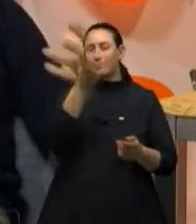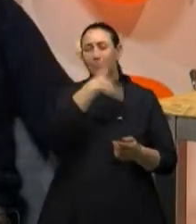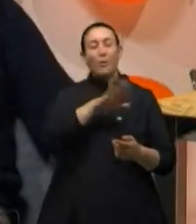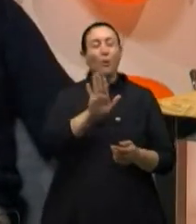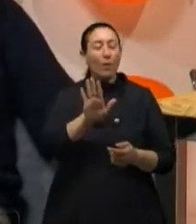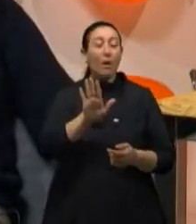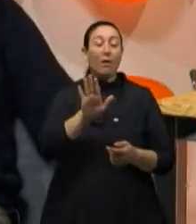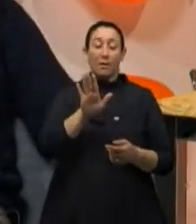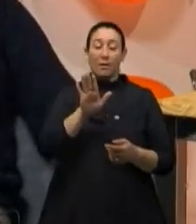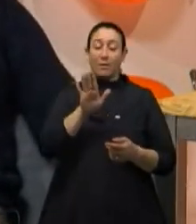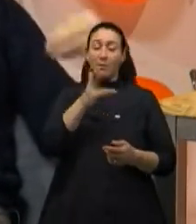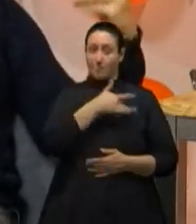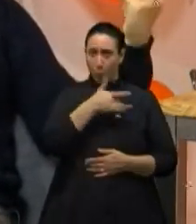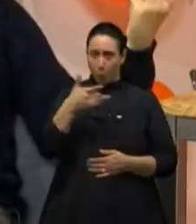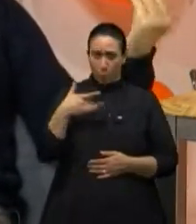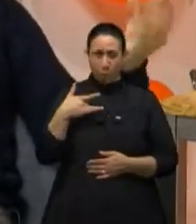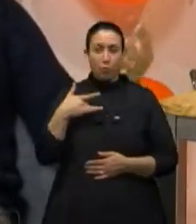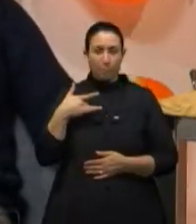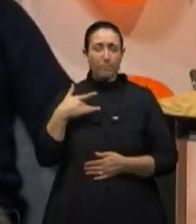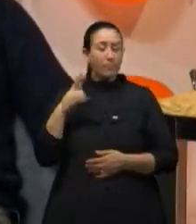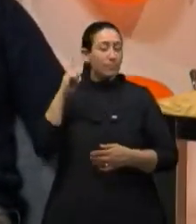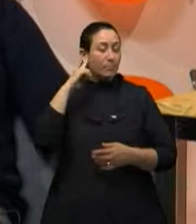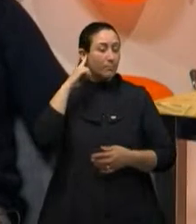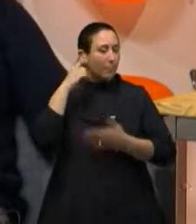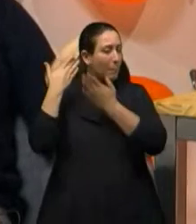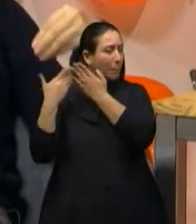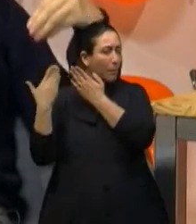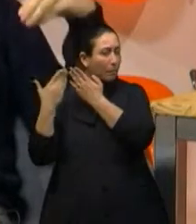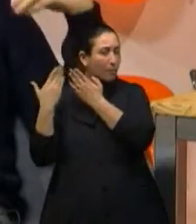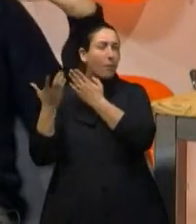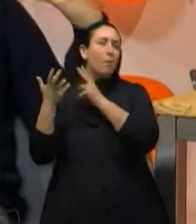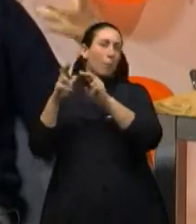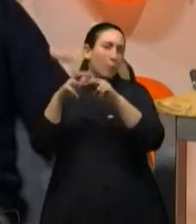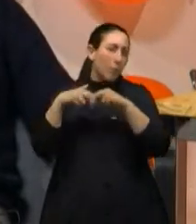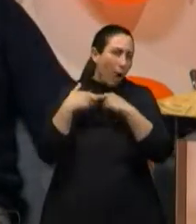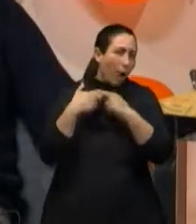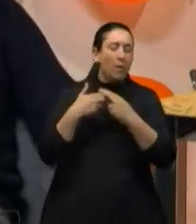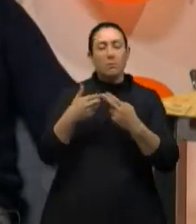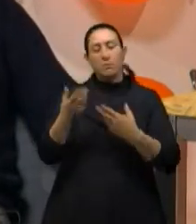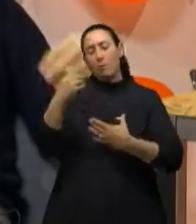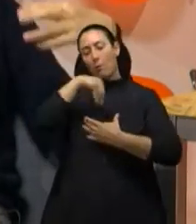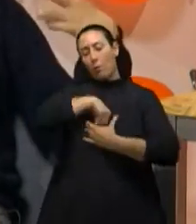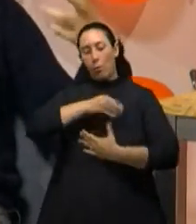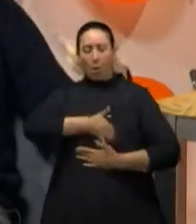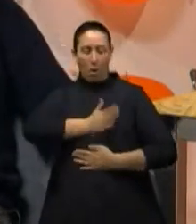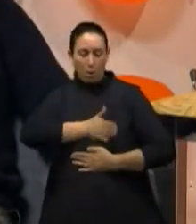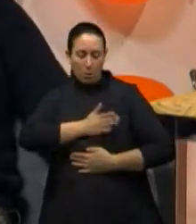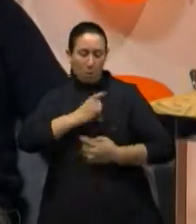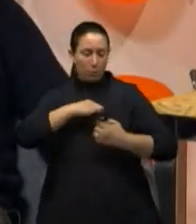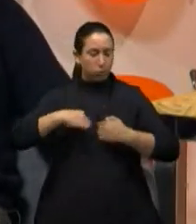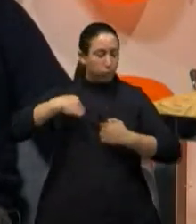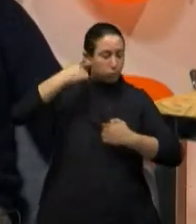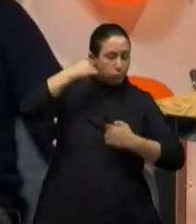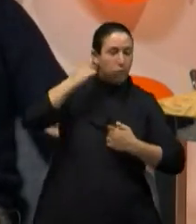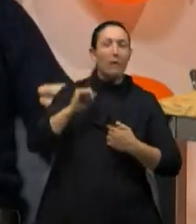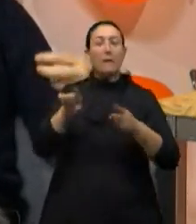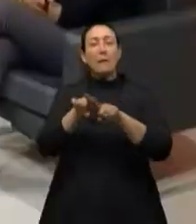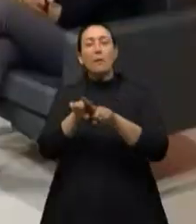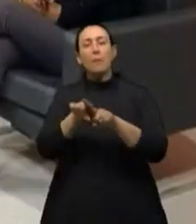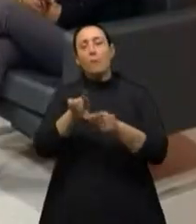a questão da saúde a perda auditiva tá associada com problemas cardiovasculares diabetes